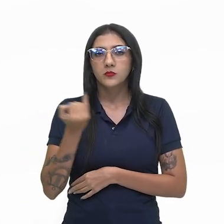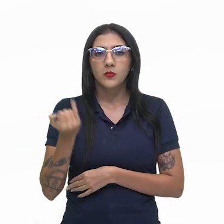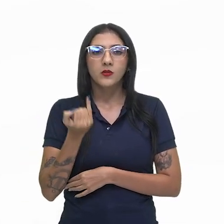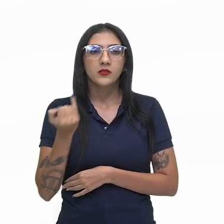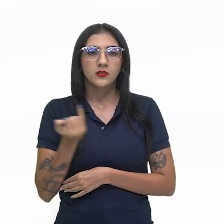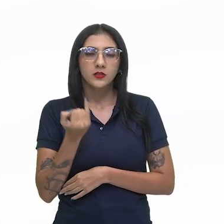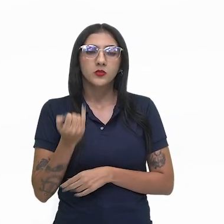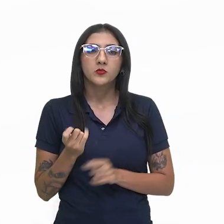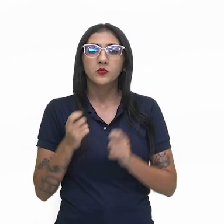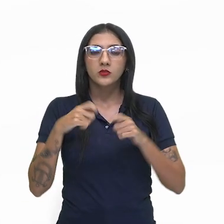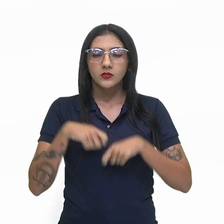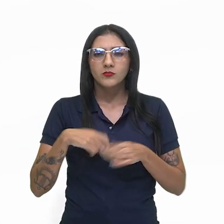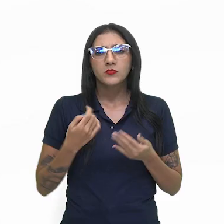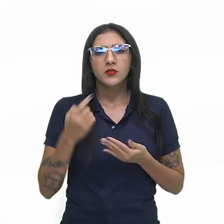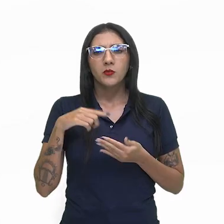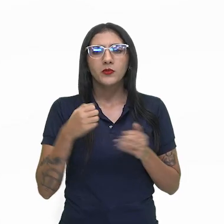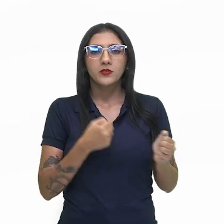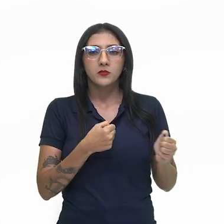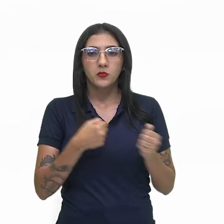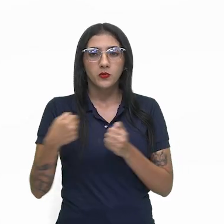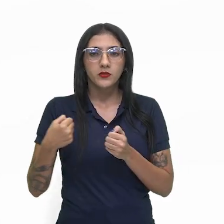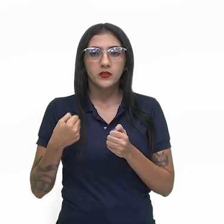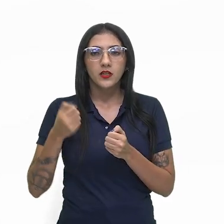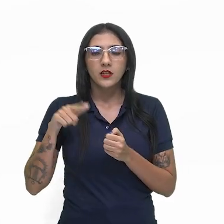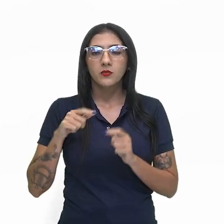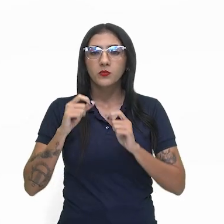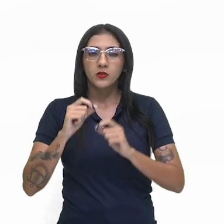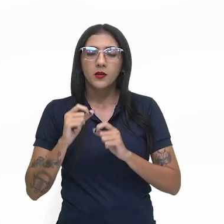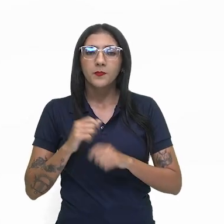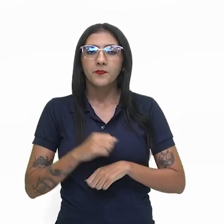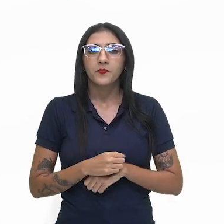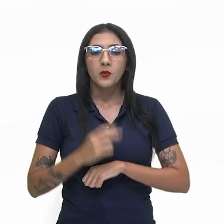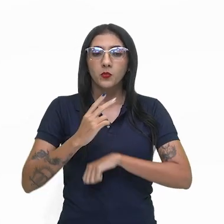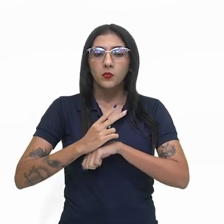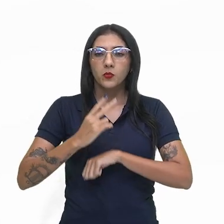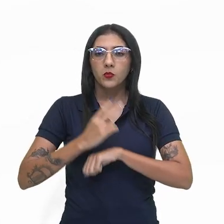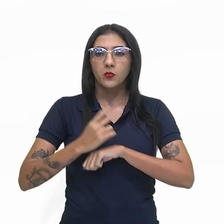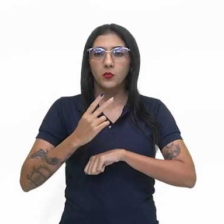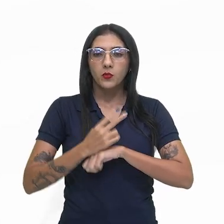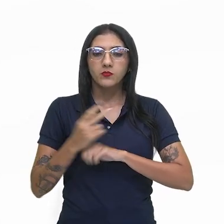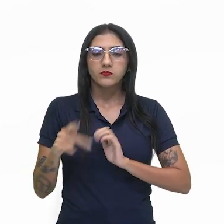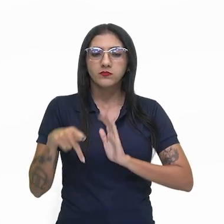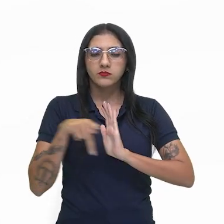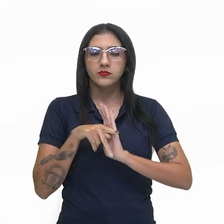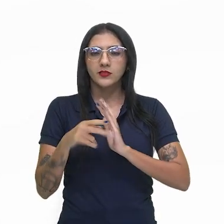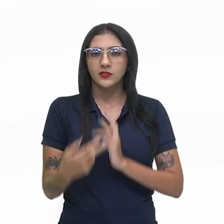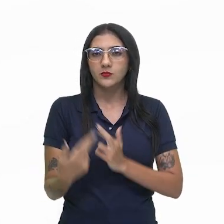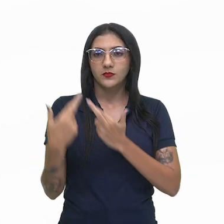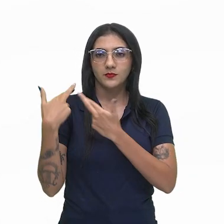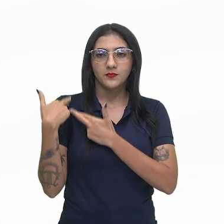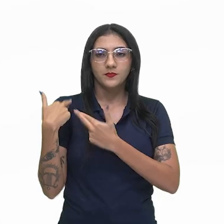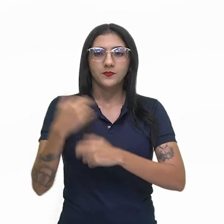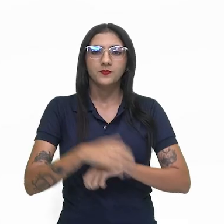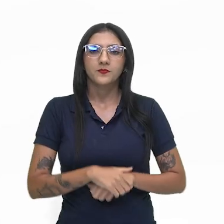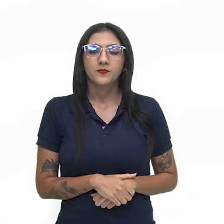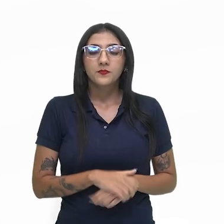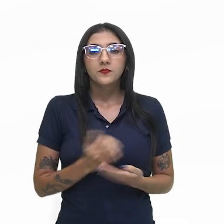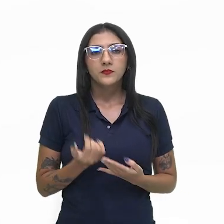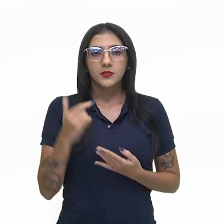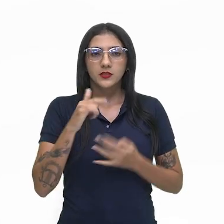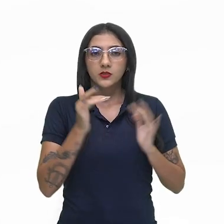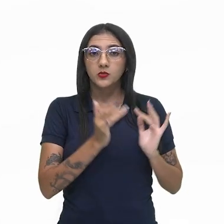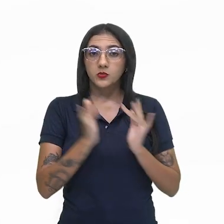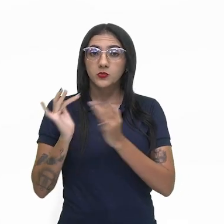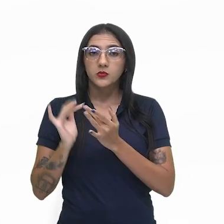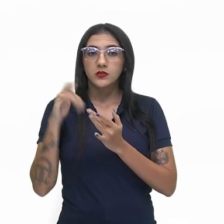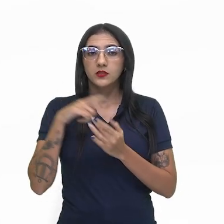tais, esse poder, ele cuida, traz para si essa responsabilidade. Nesse sentido, Norberto